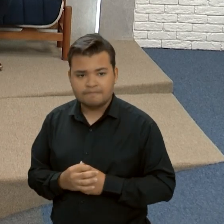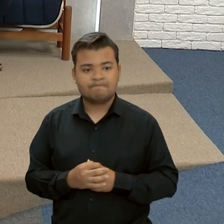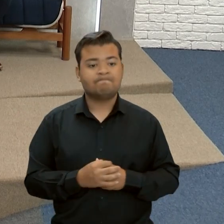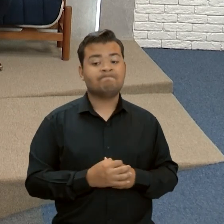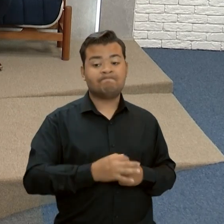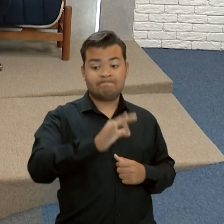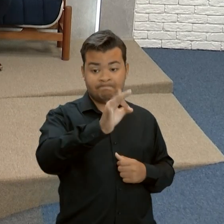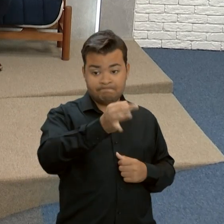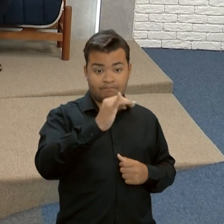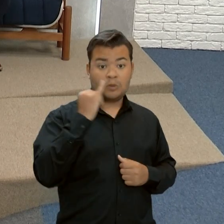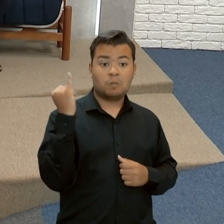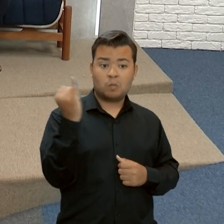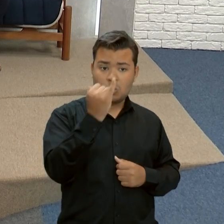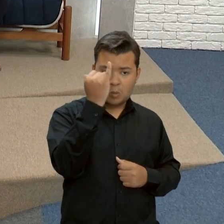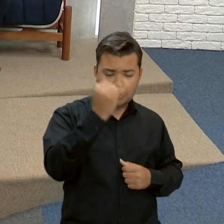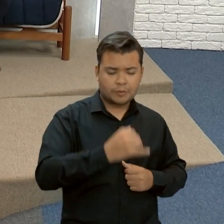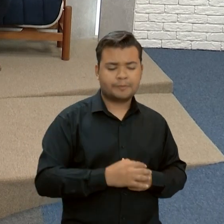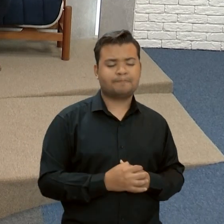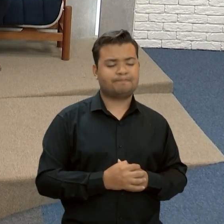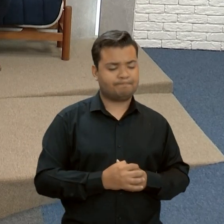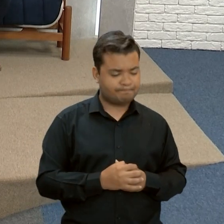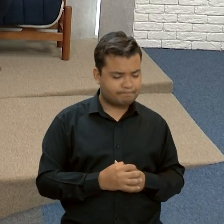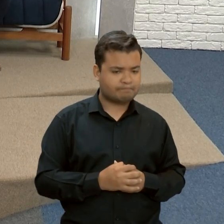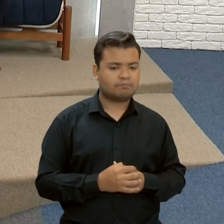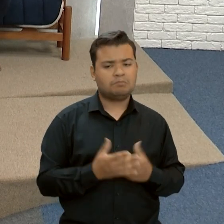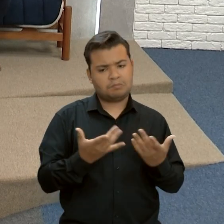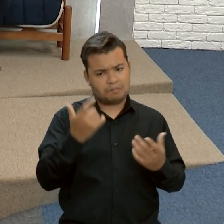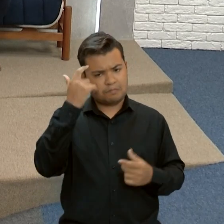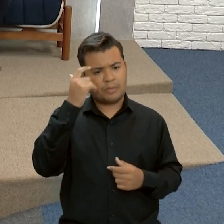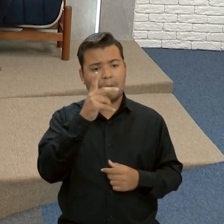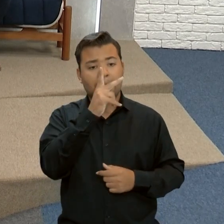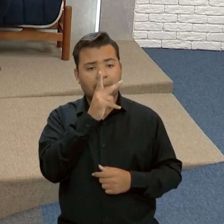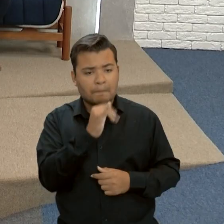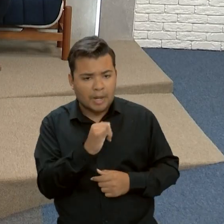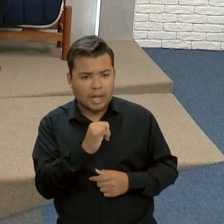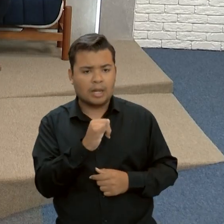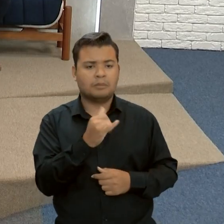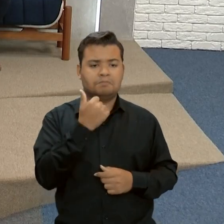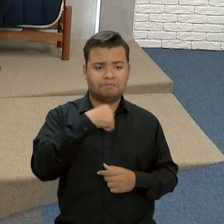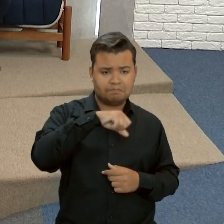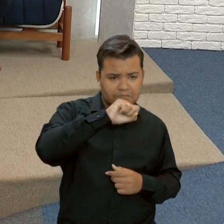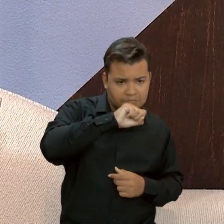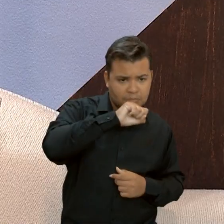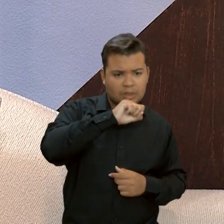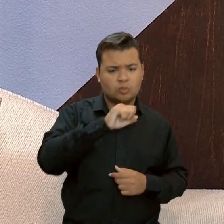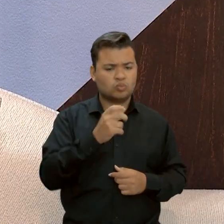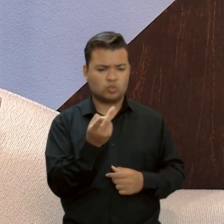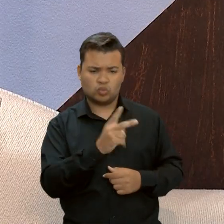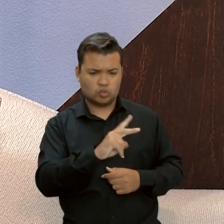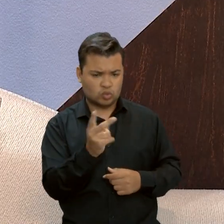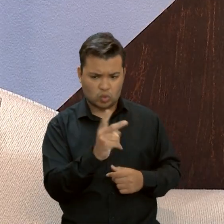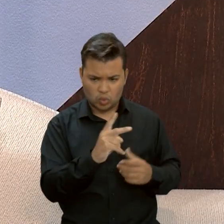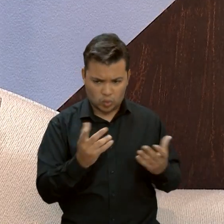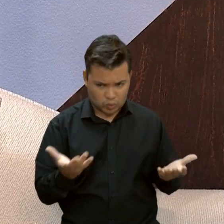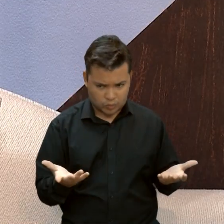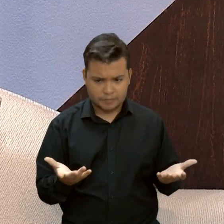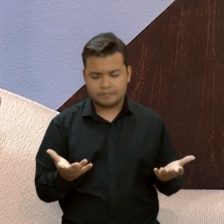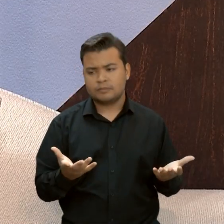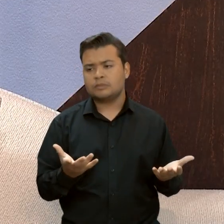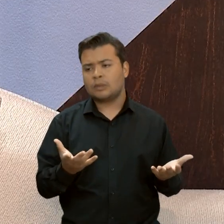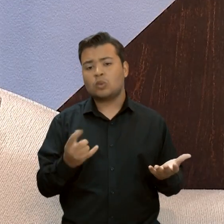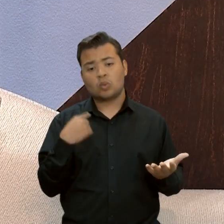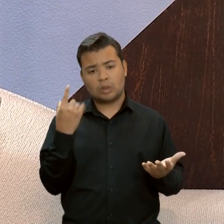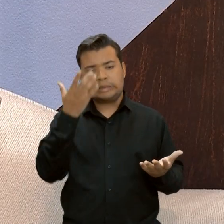não podemos pensar essas questões da paternidade, ou seja, né, você disse aí mãe ou pai, porque hoje nós temos